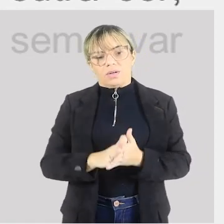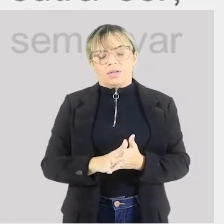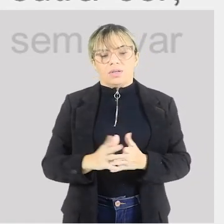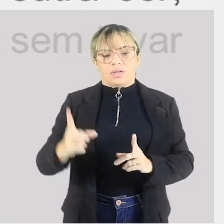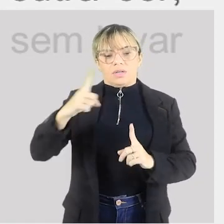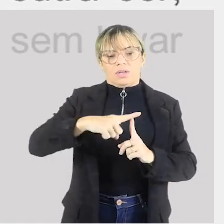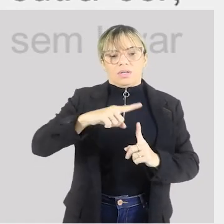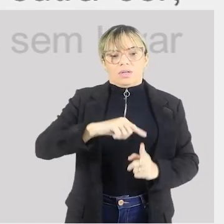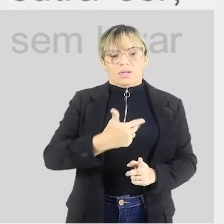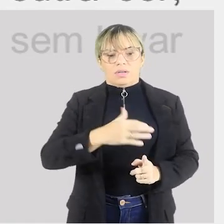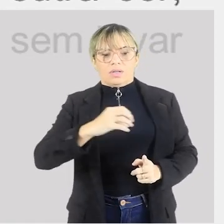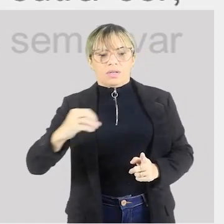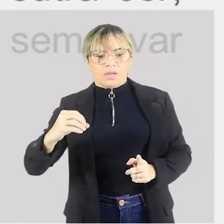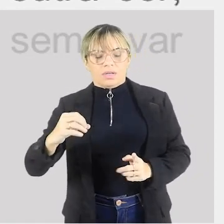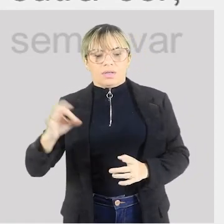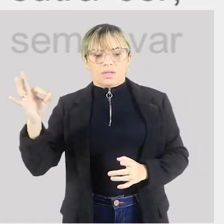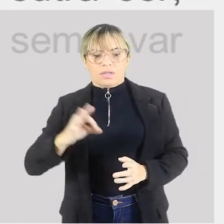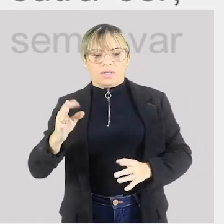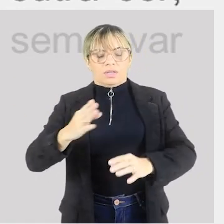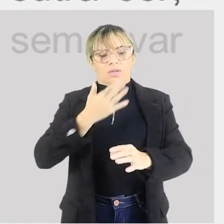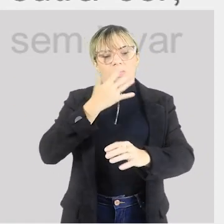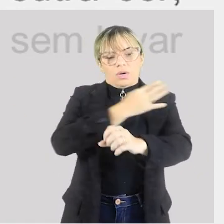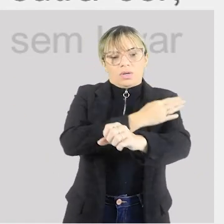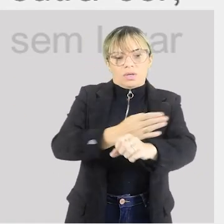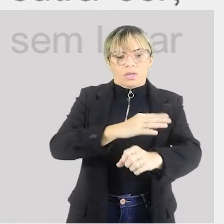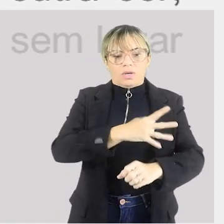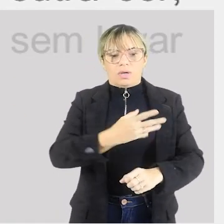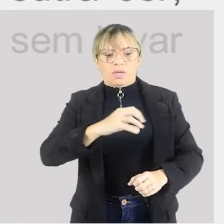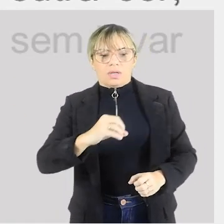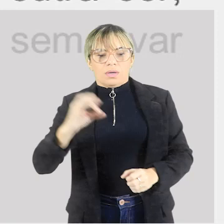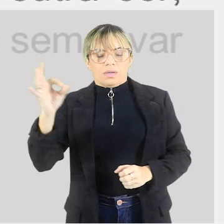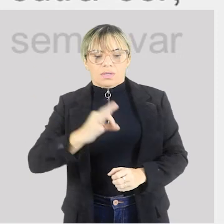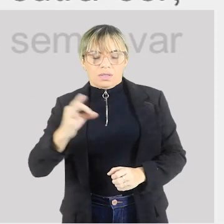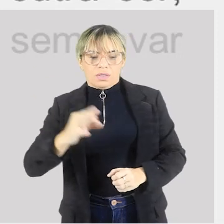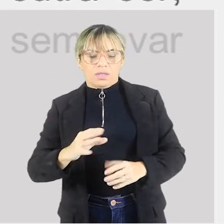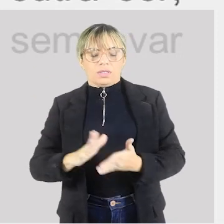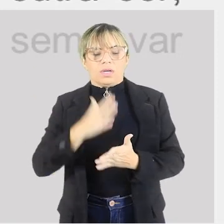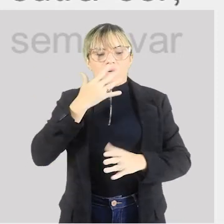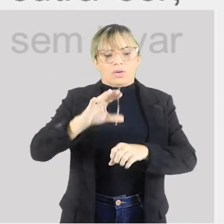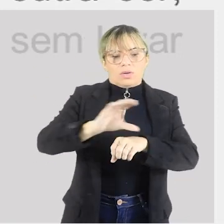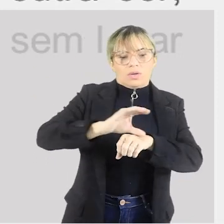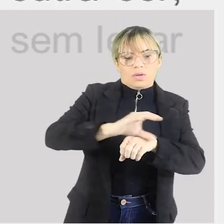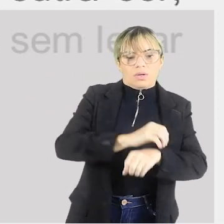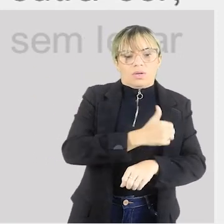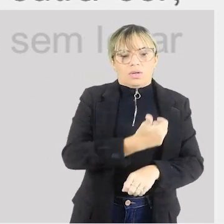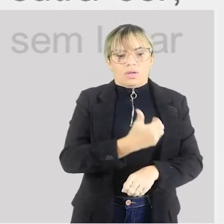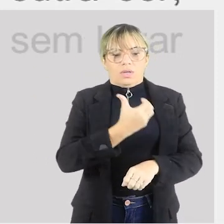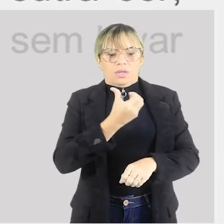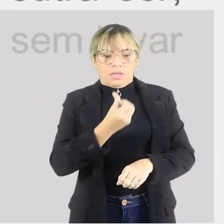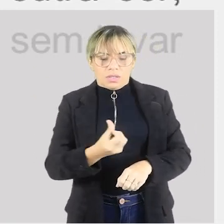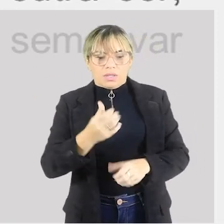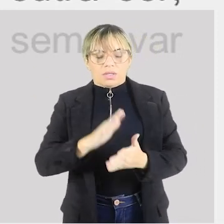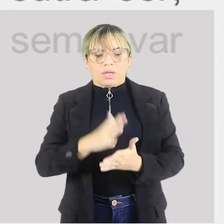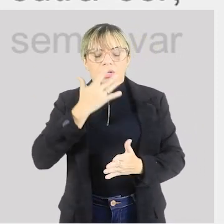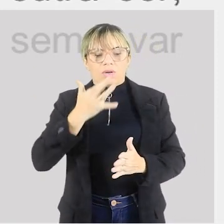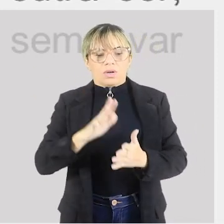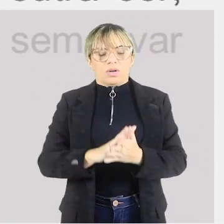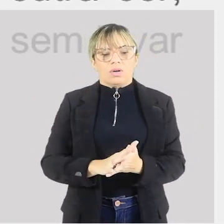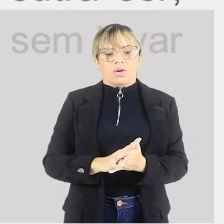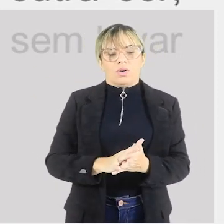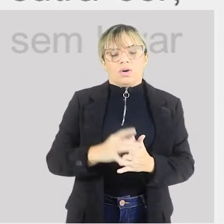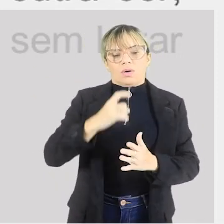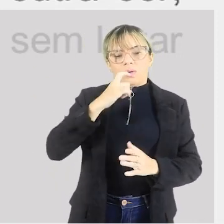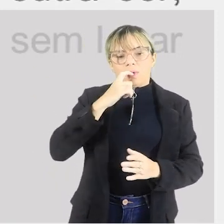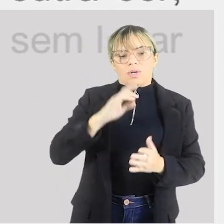20% são da cor branca 40% são da cor cinza 16 Veículos São da cor vermelha e o